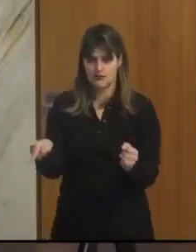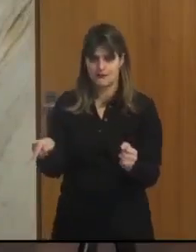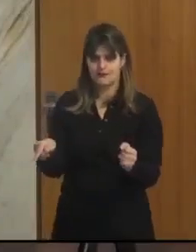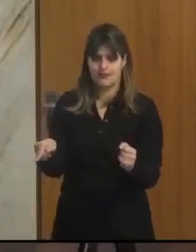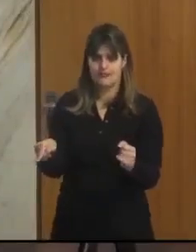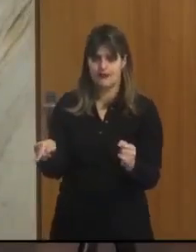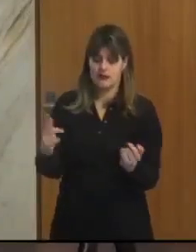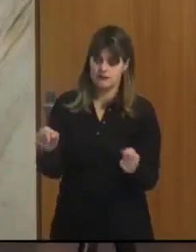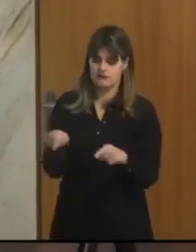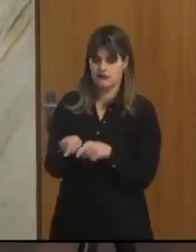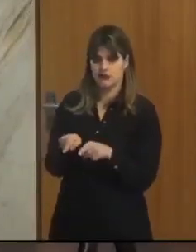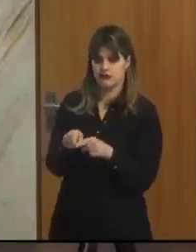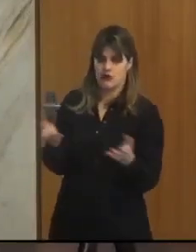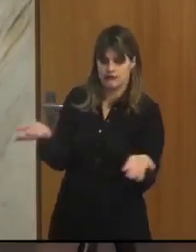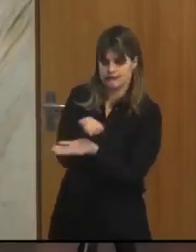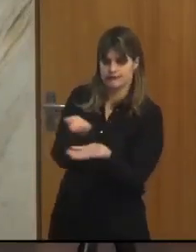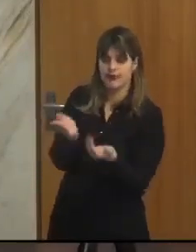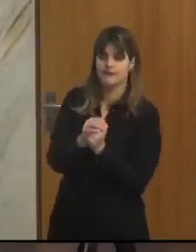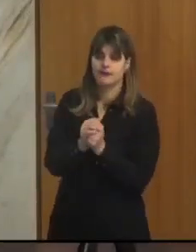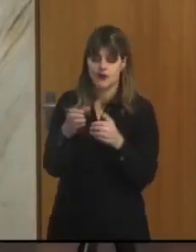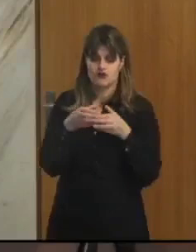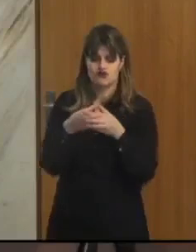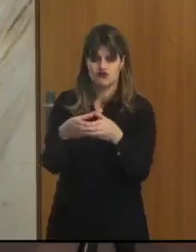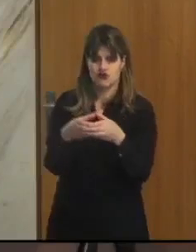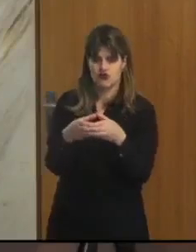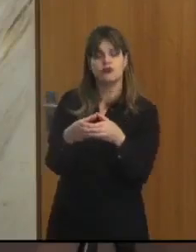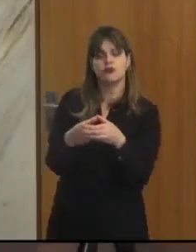de comunicação por excelência. Os templários, a partir daí,